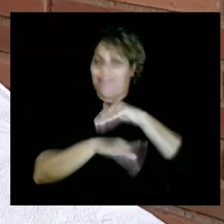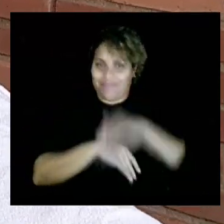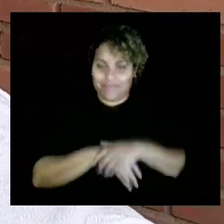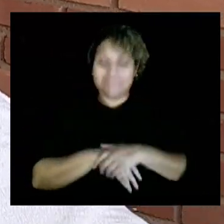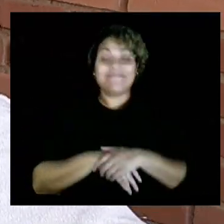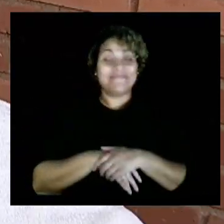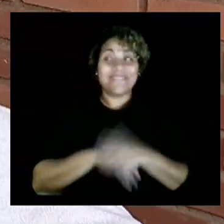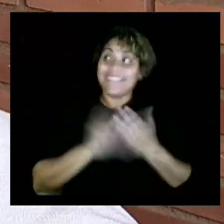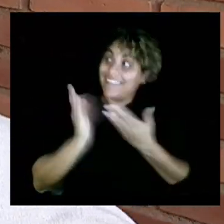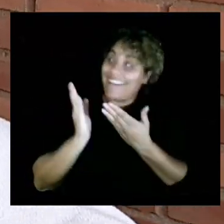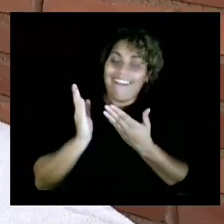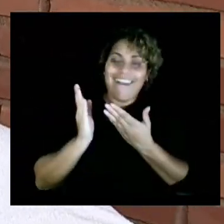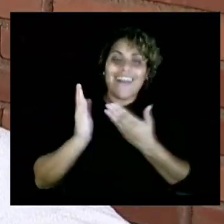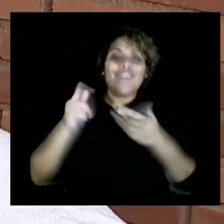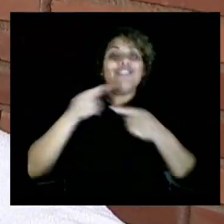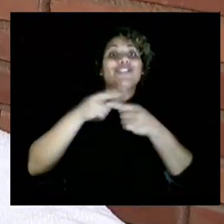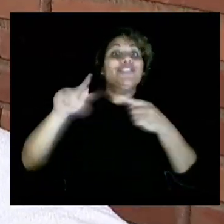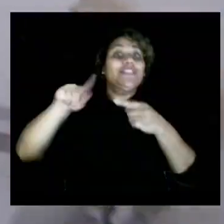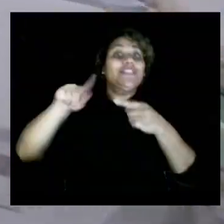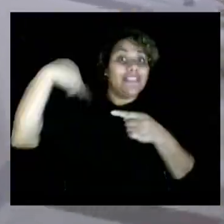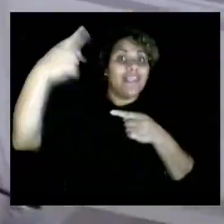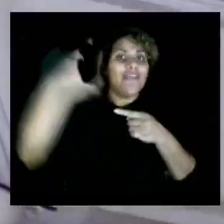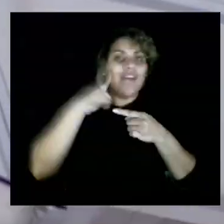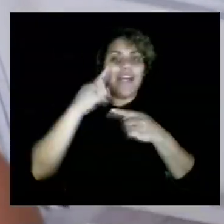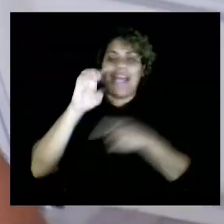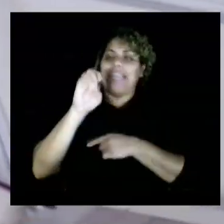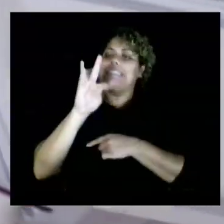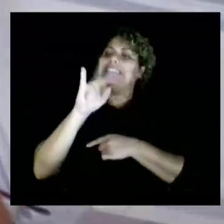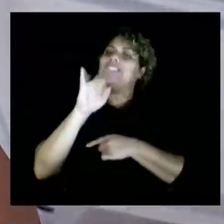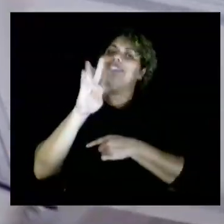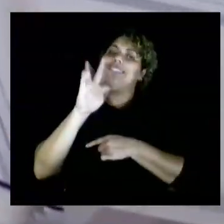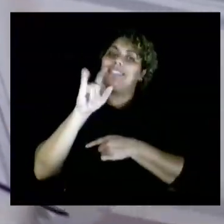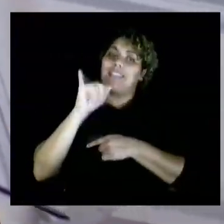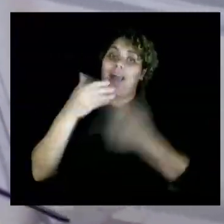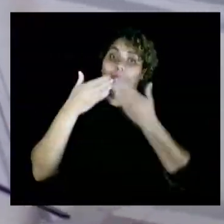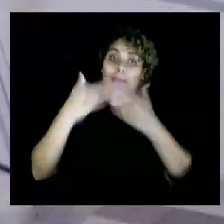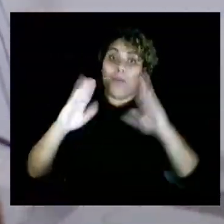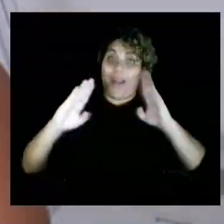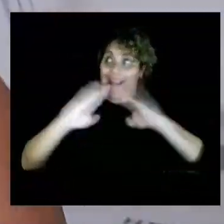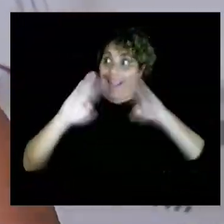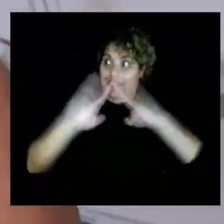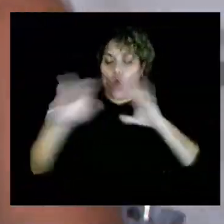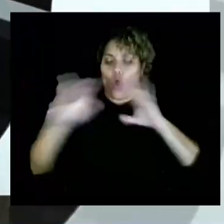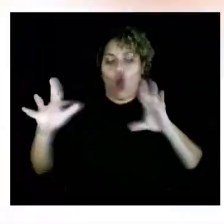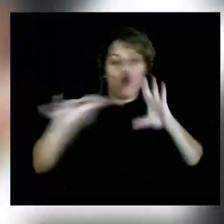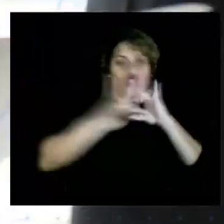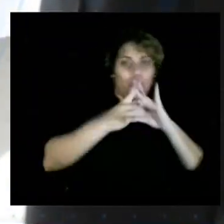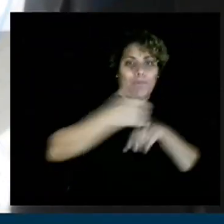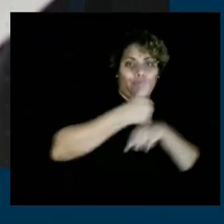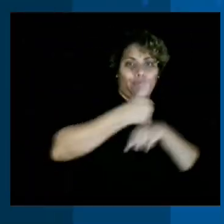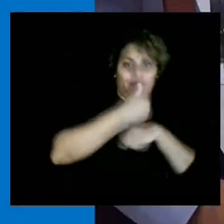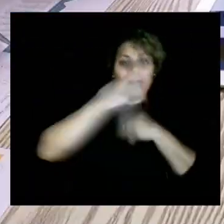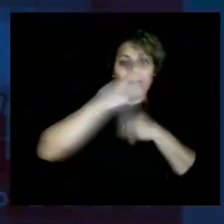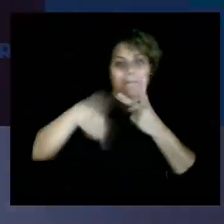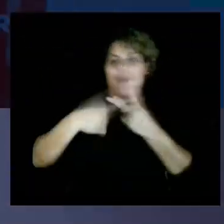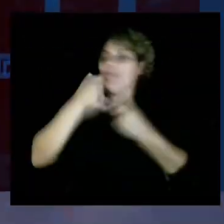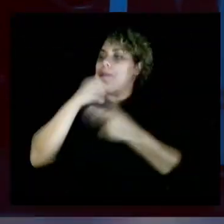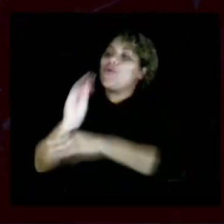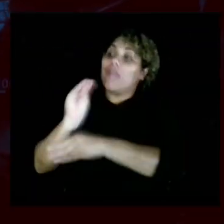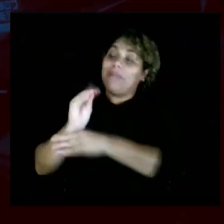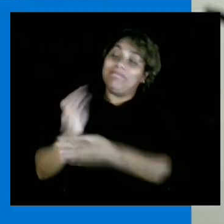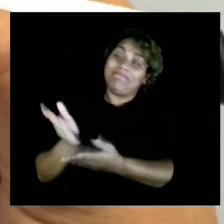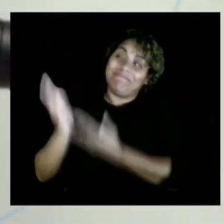esteticista que abriu o próprio negócio em casa para unir a profissão à função de mãe.